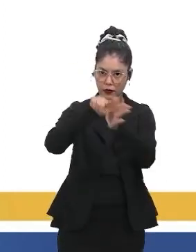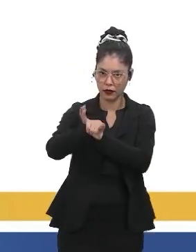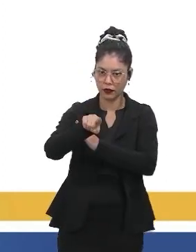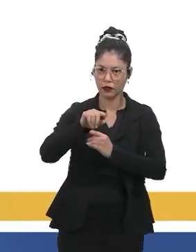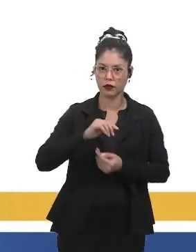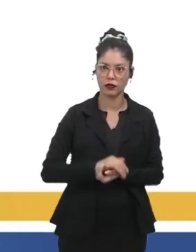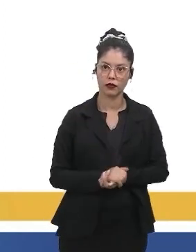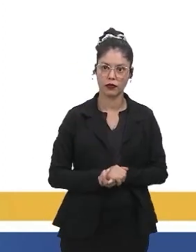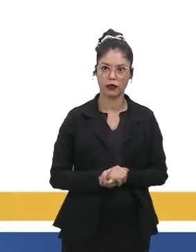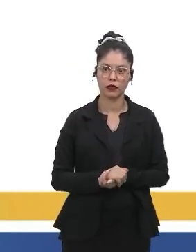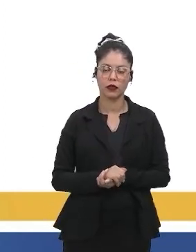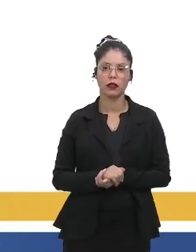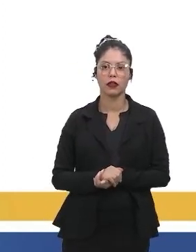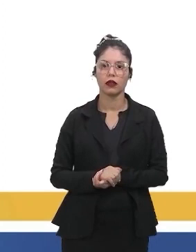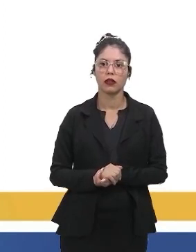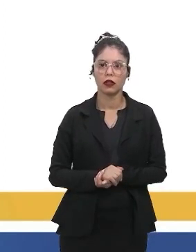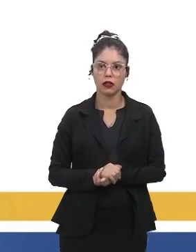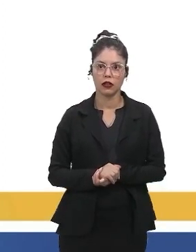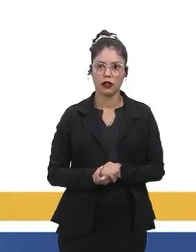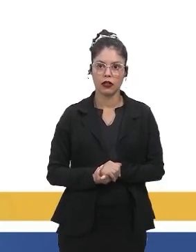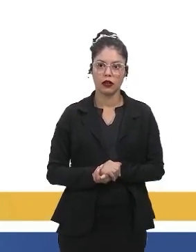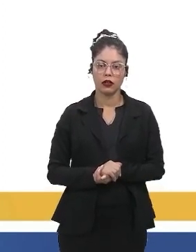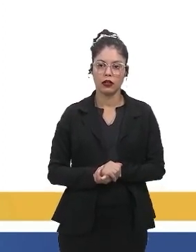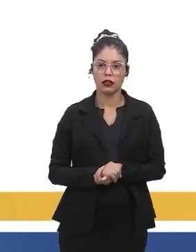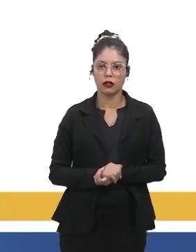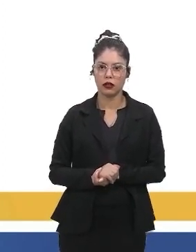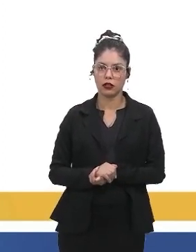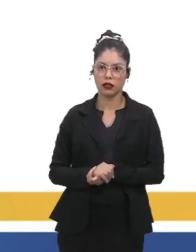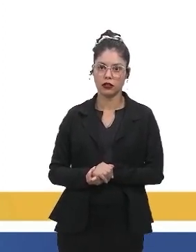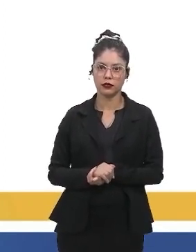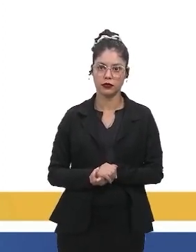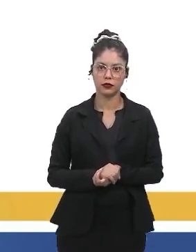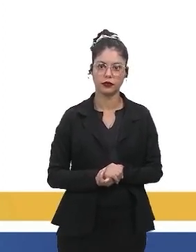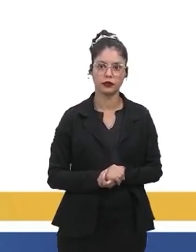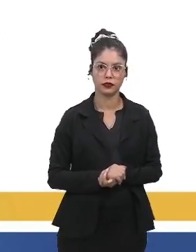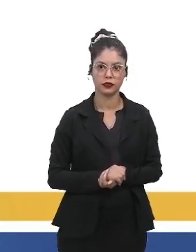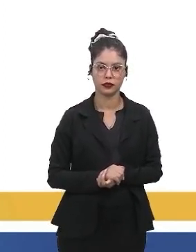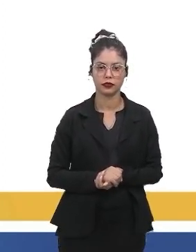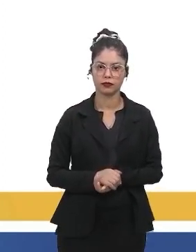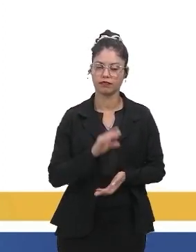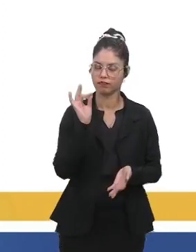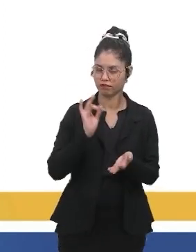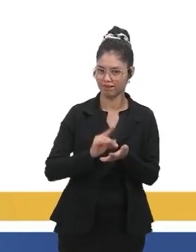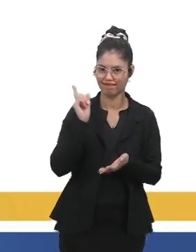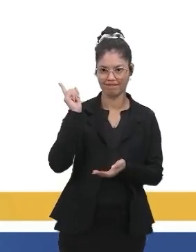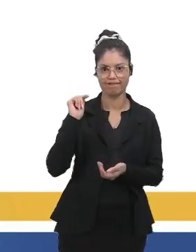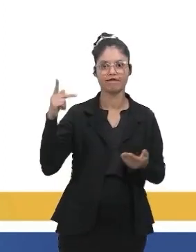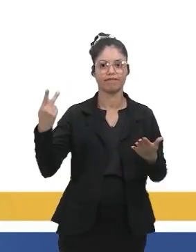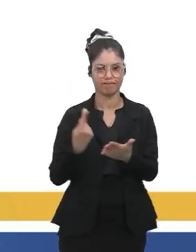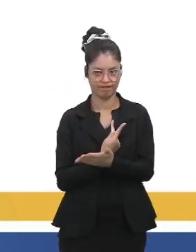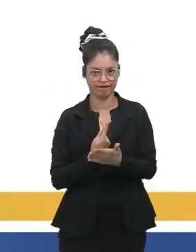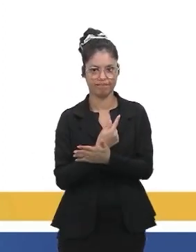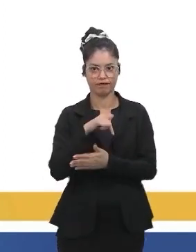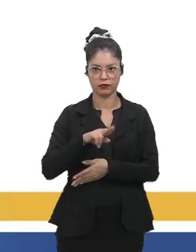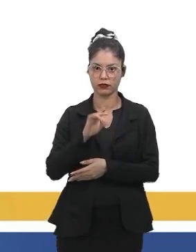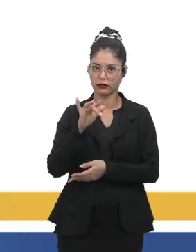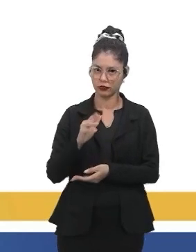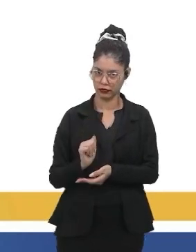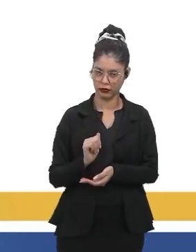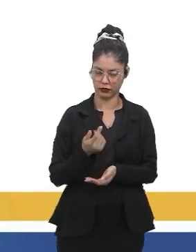temor sobre o futuro da linguagem. Aqui a questão, o fato que está errado aqui é o questionar, não é